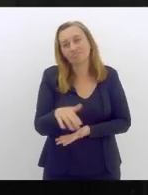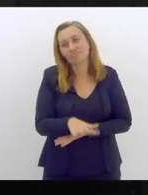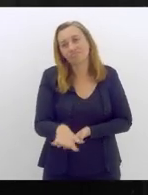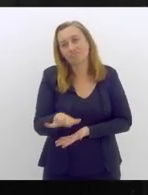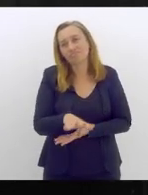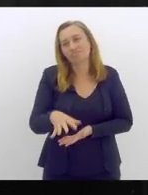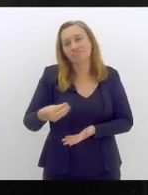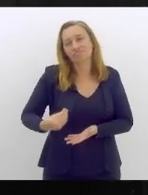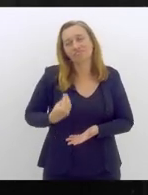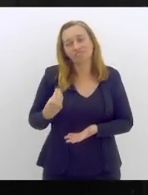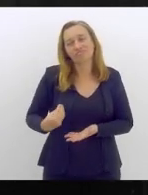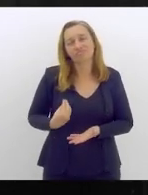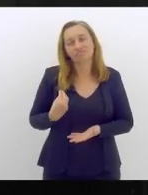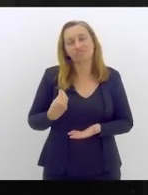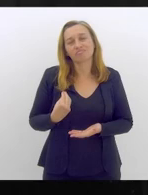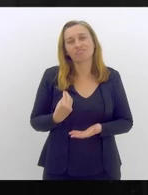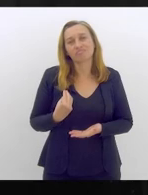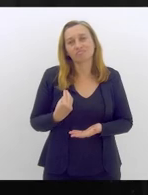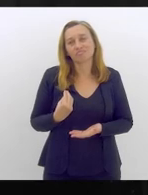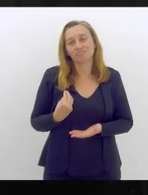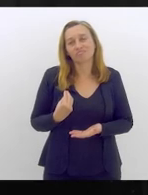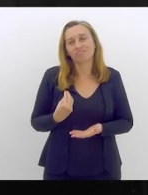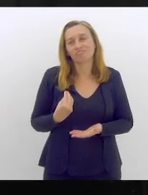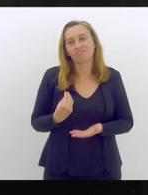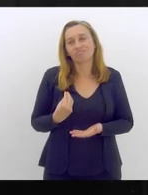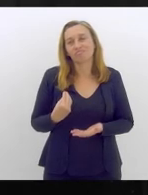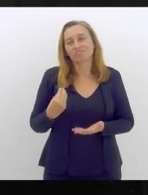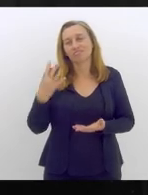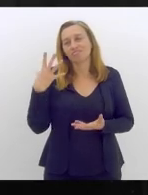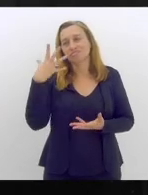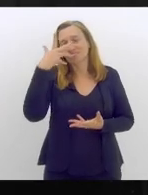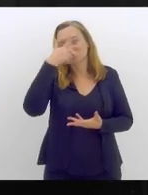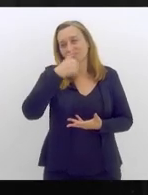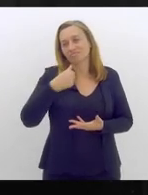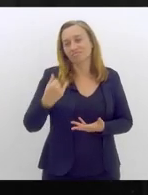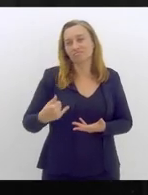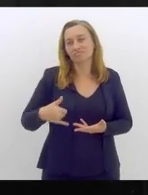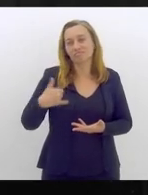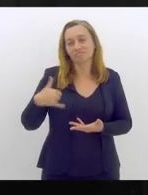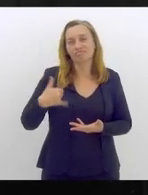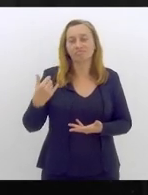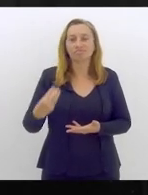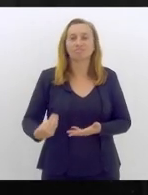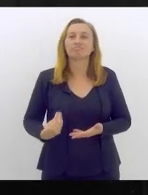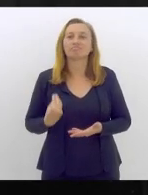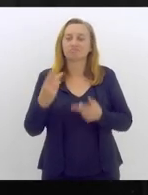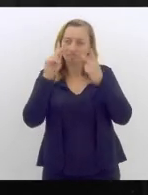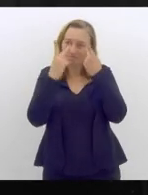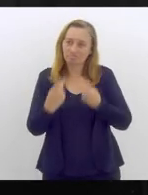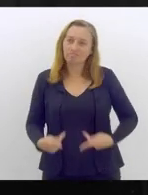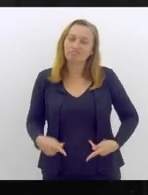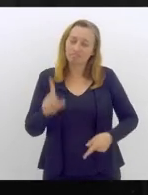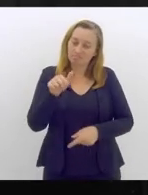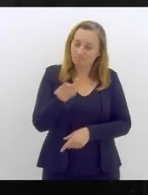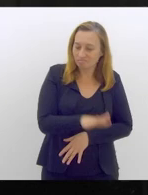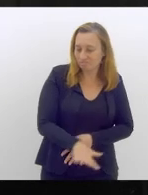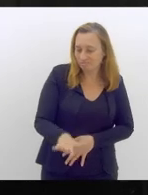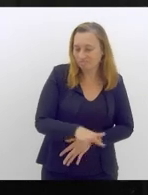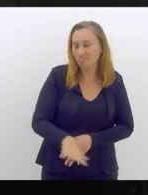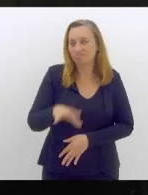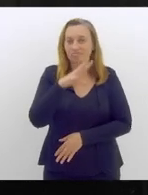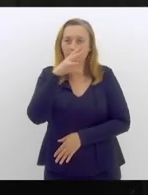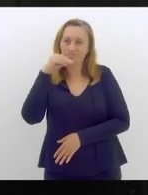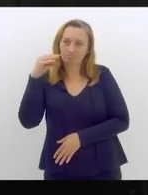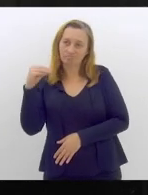viver aterridade a mais bela de todas as idades da vida do ser humano que a infância que é